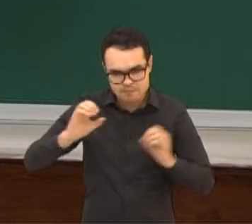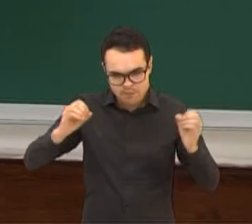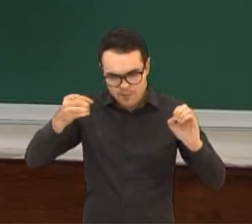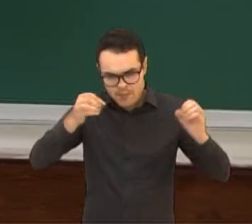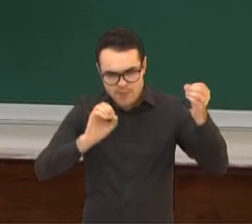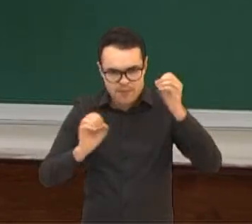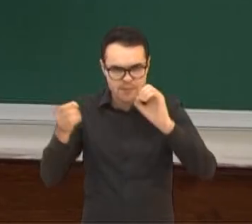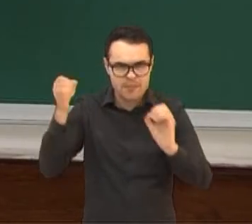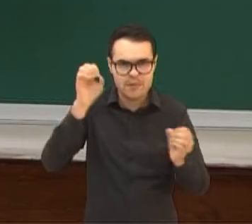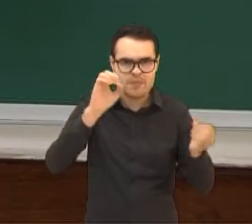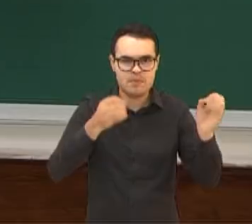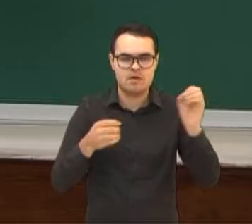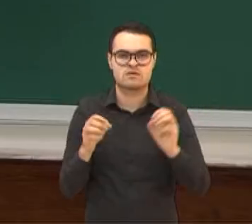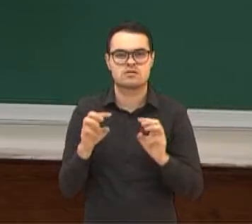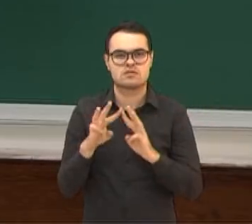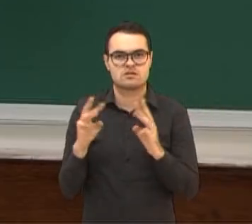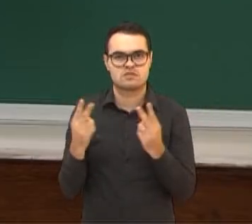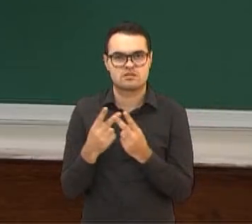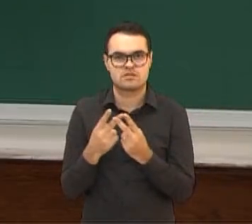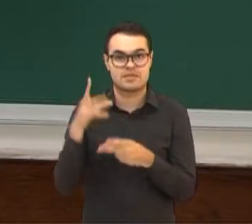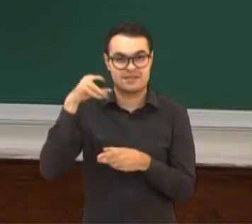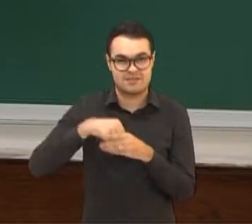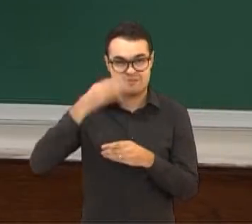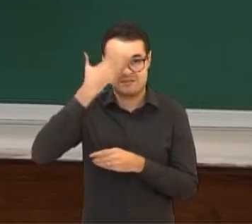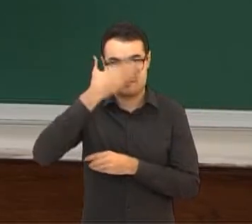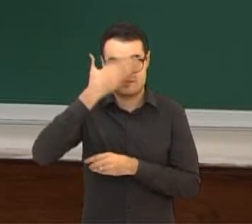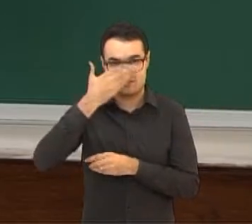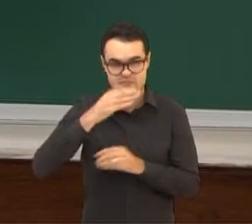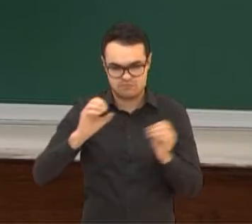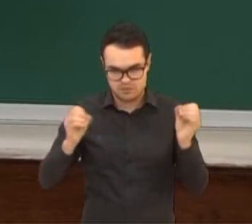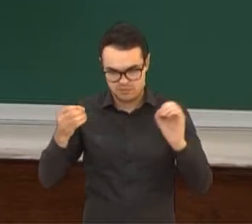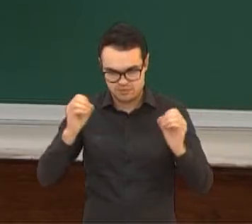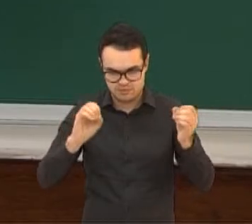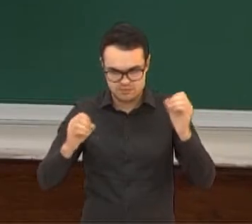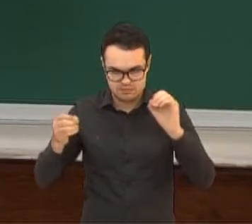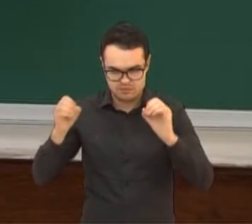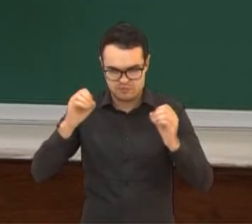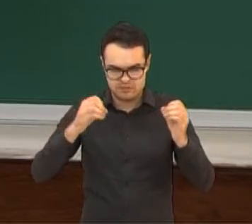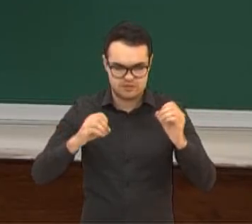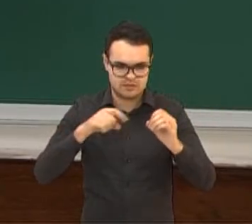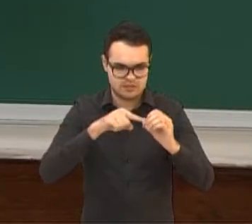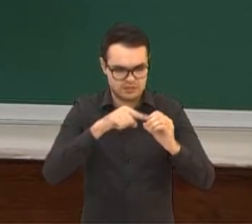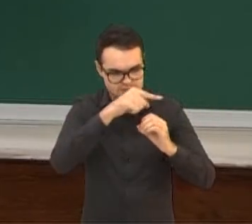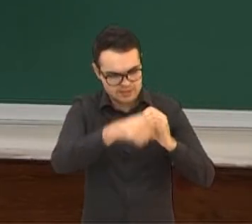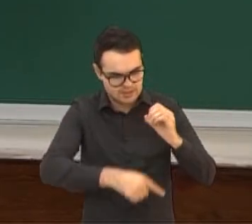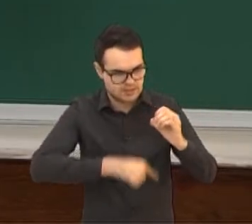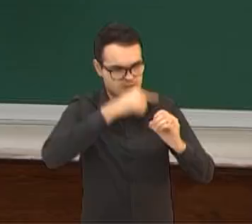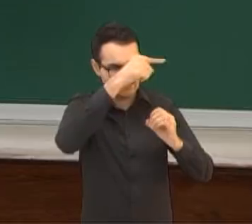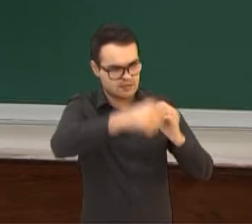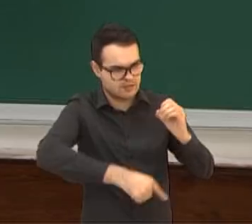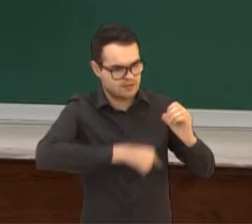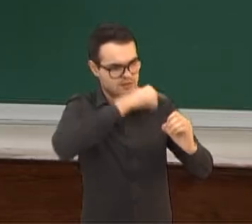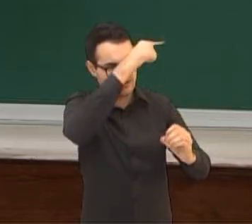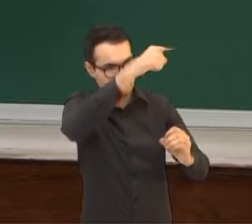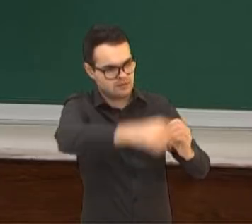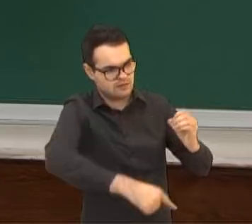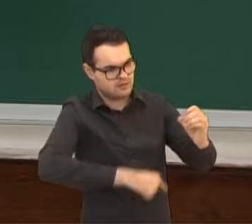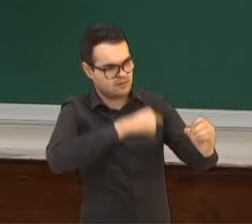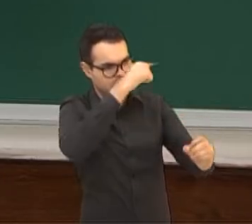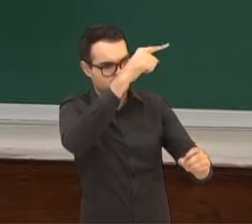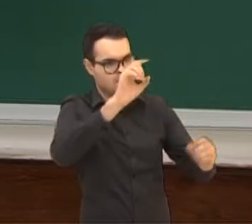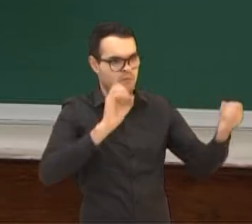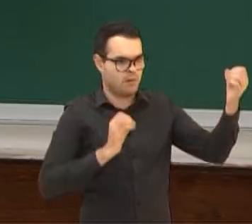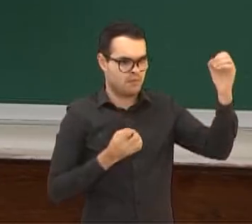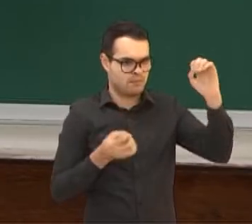a gente tem a matéria lá nos átomos dentro do núcleo e em volta temos os elétrons e um espaço grande vazio. É através da interação